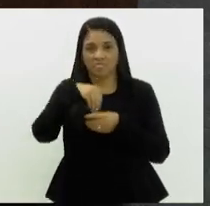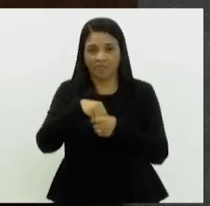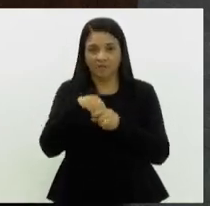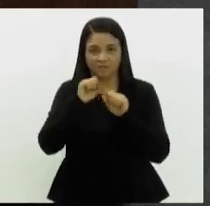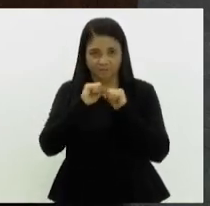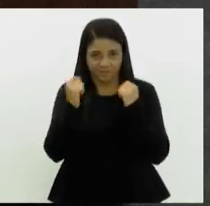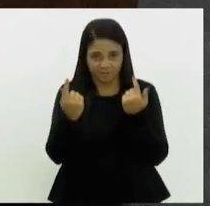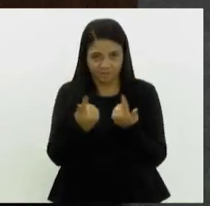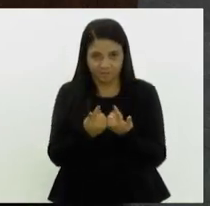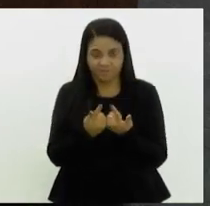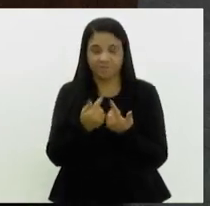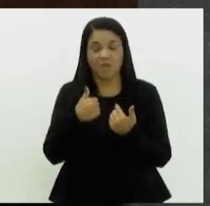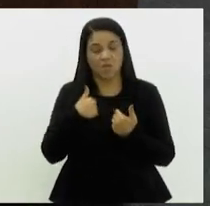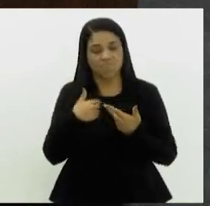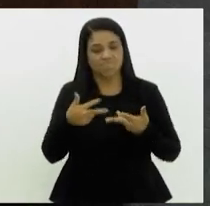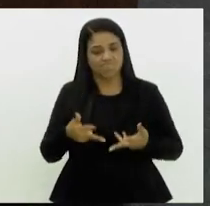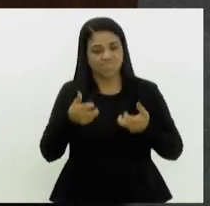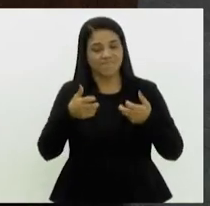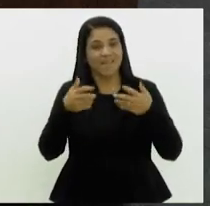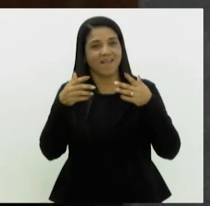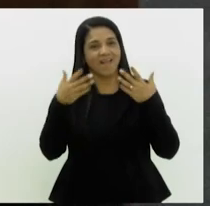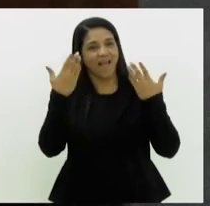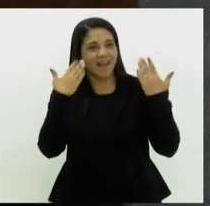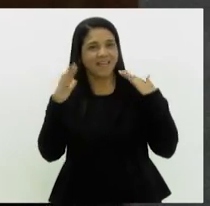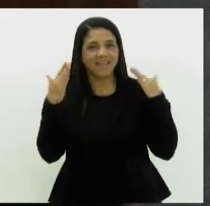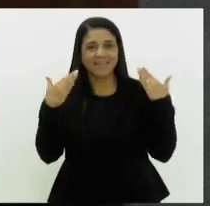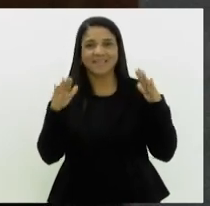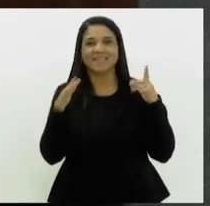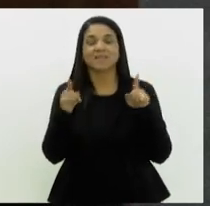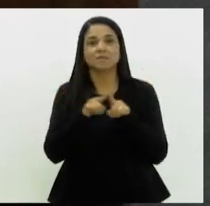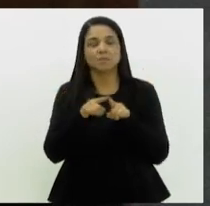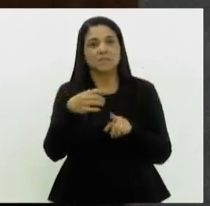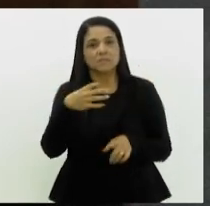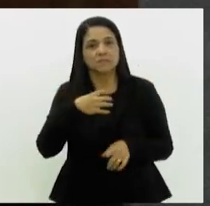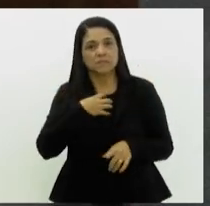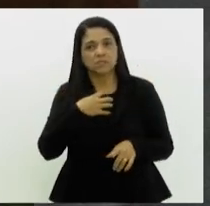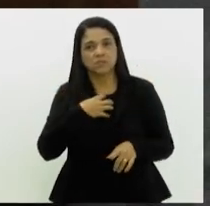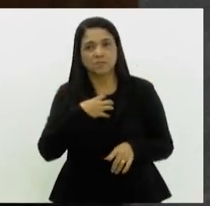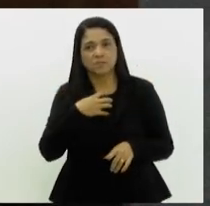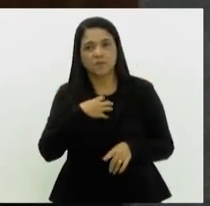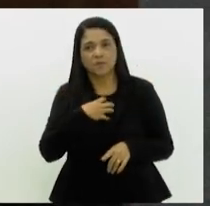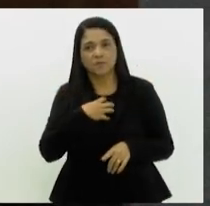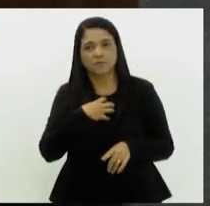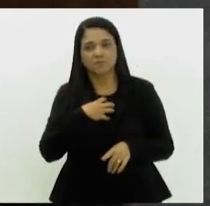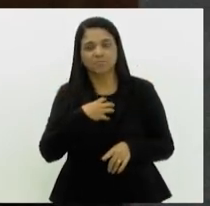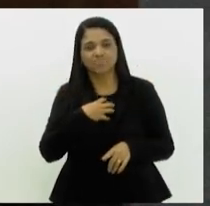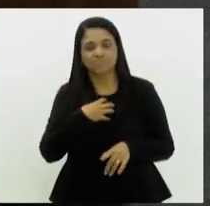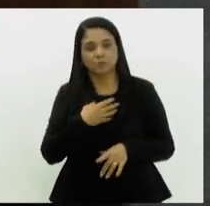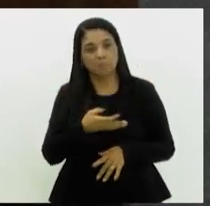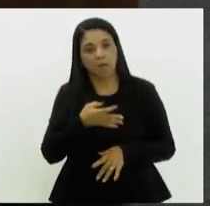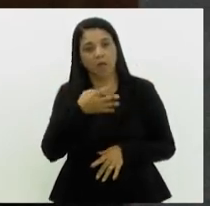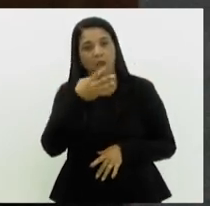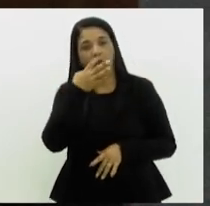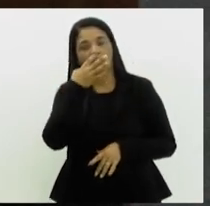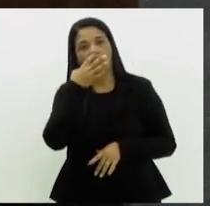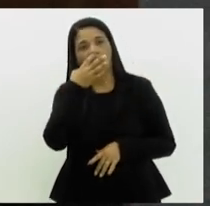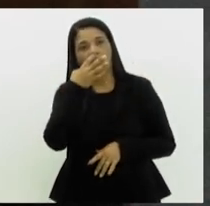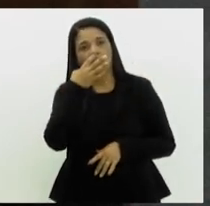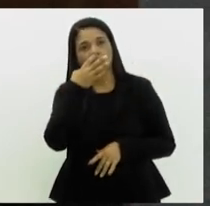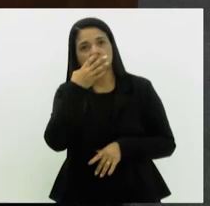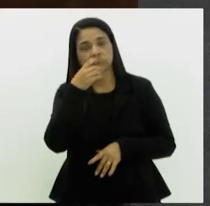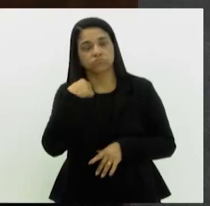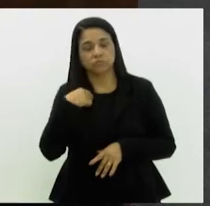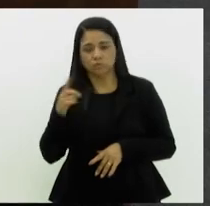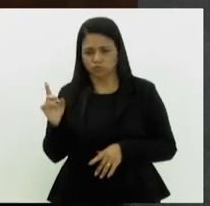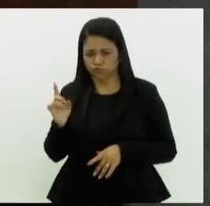com muita alegria, mas, além da alegria, vem outro sentimento, Tia Ju, que é o sentimento de perplexidade. Eu, quando cheguei